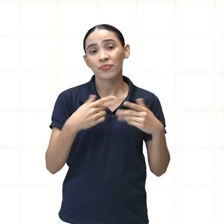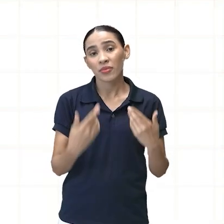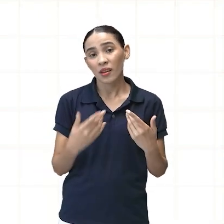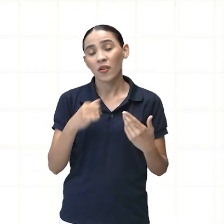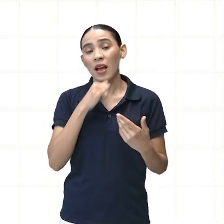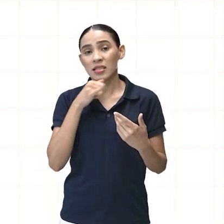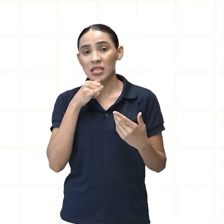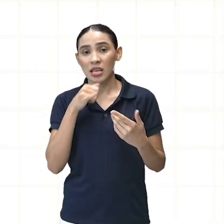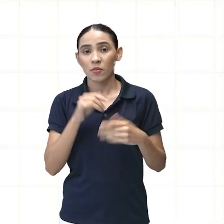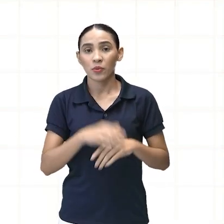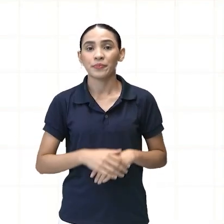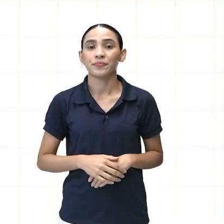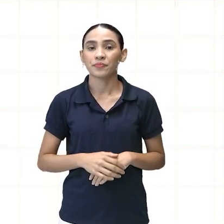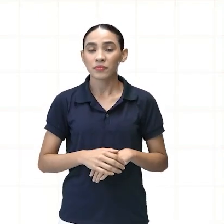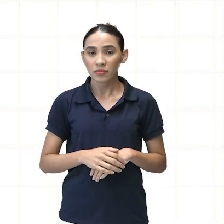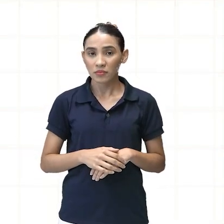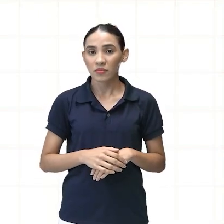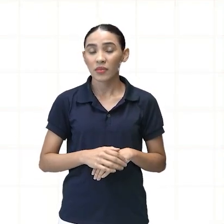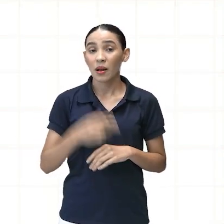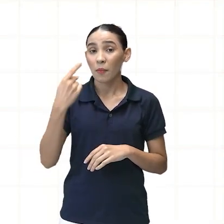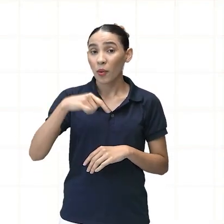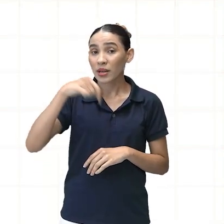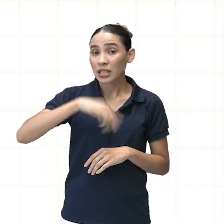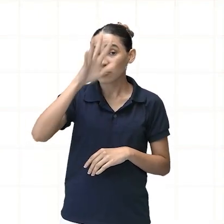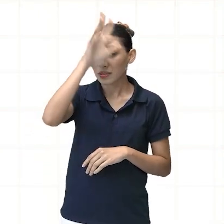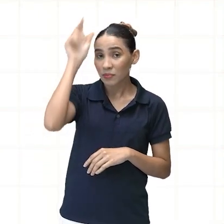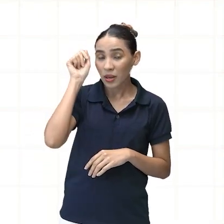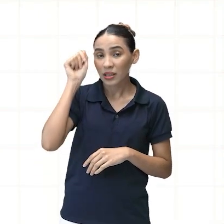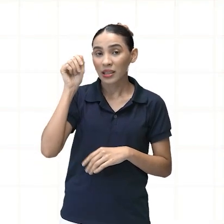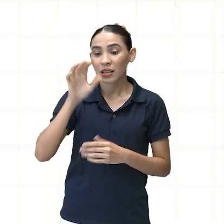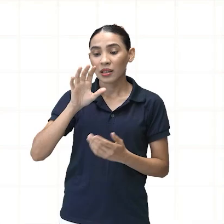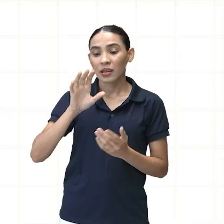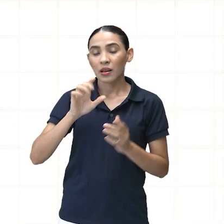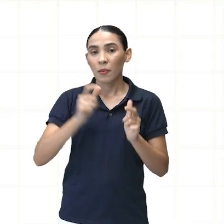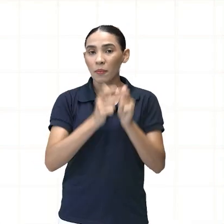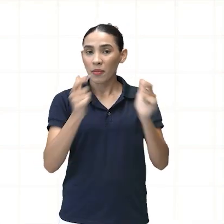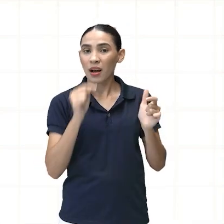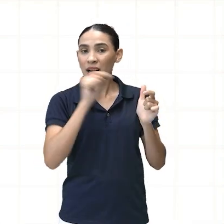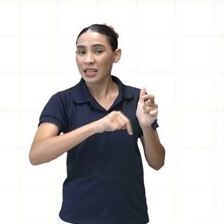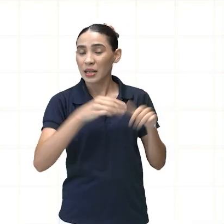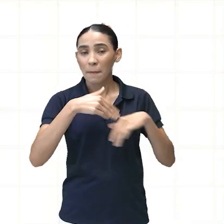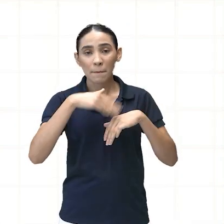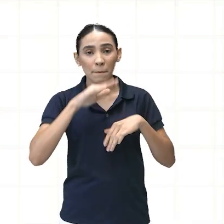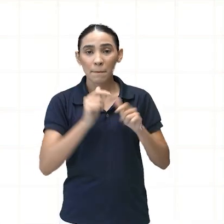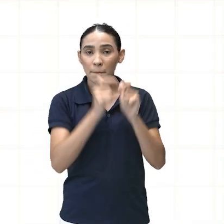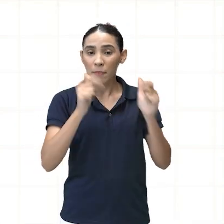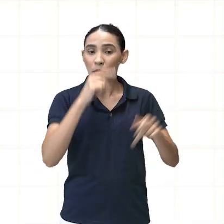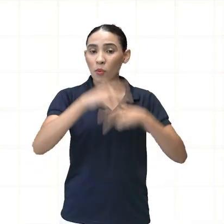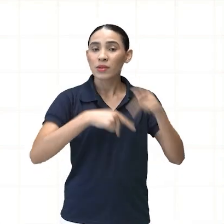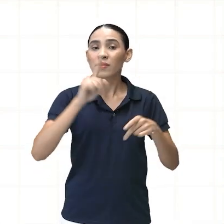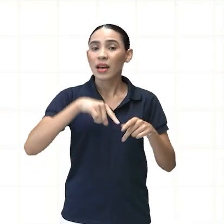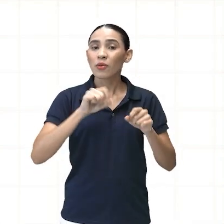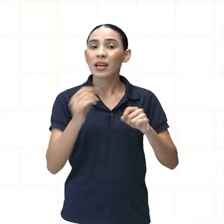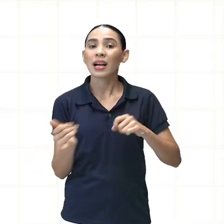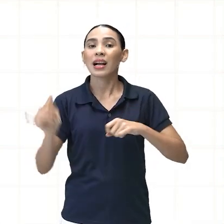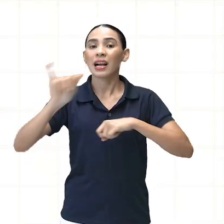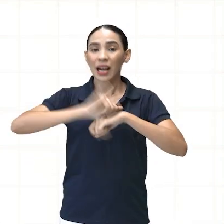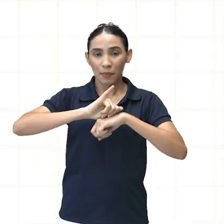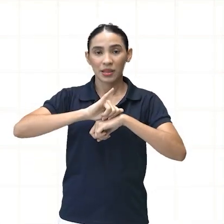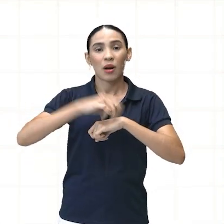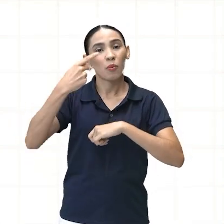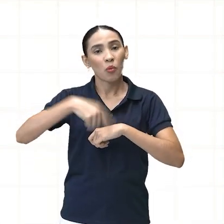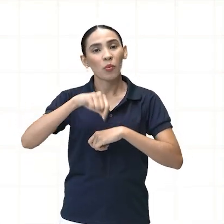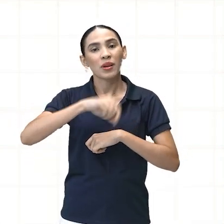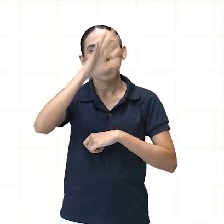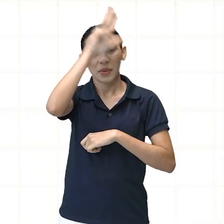do estado do Amazonas, essa região que concentra mais população é a capital do estado